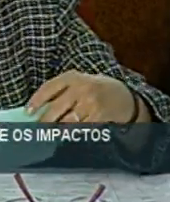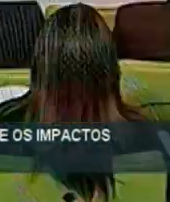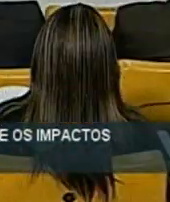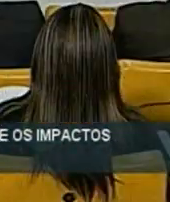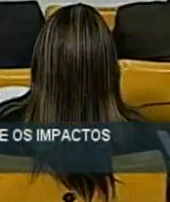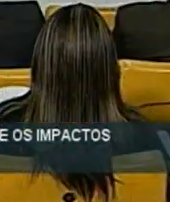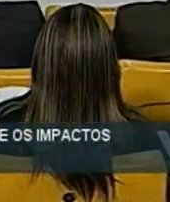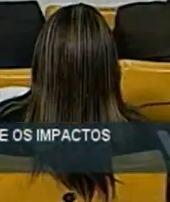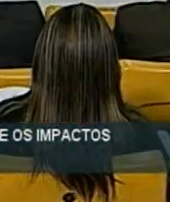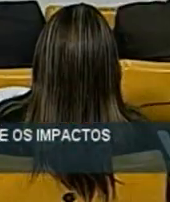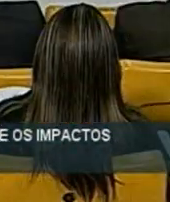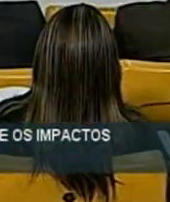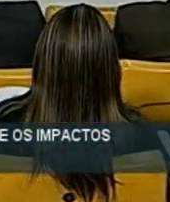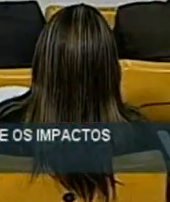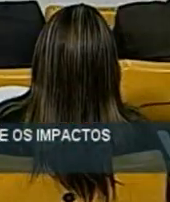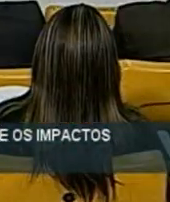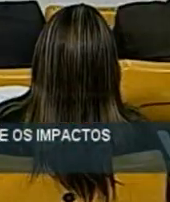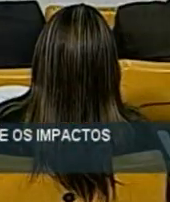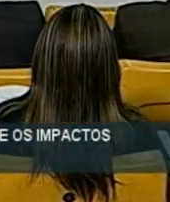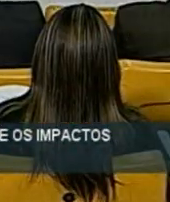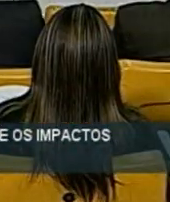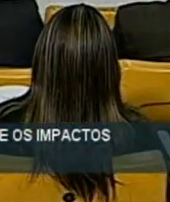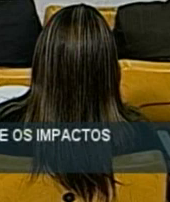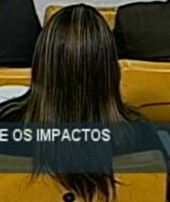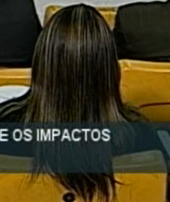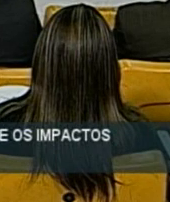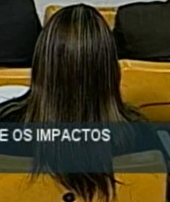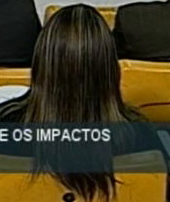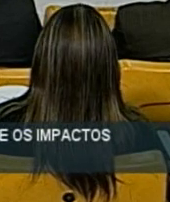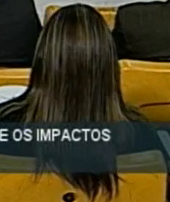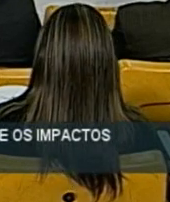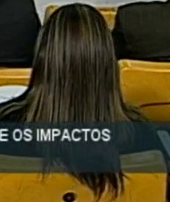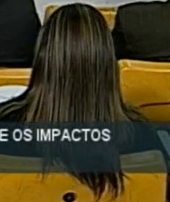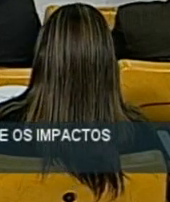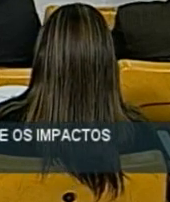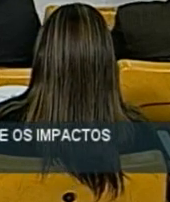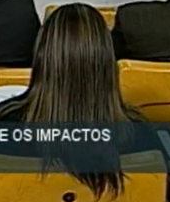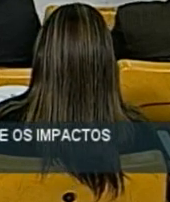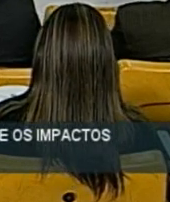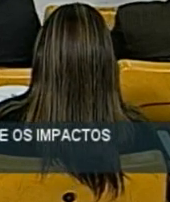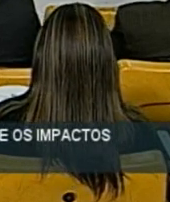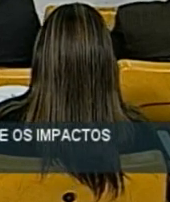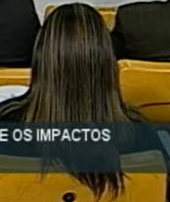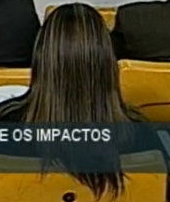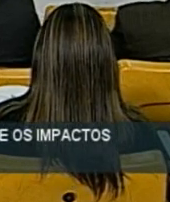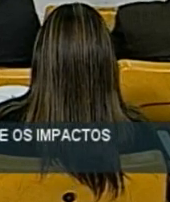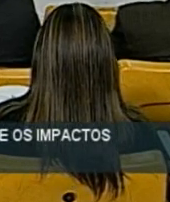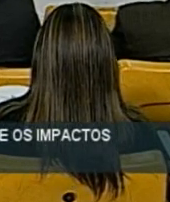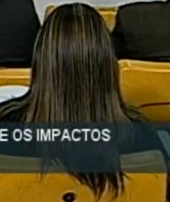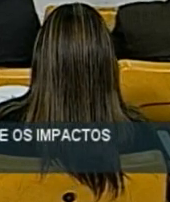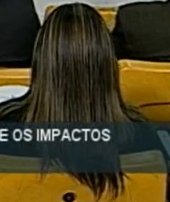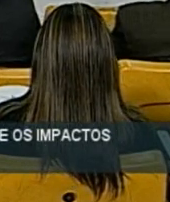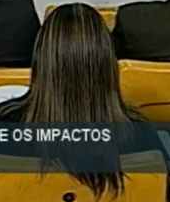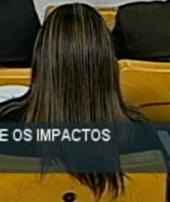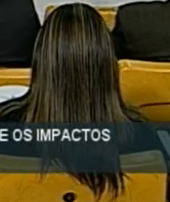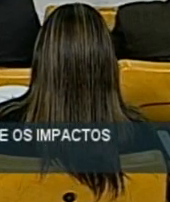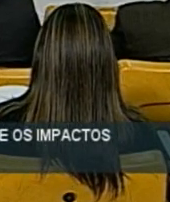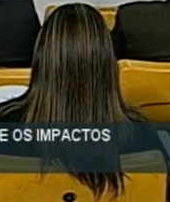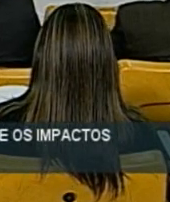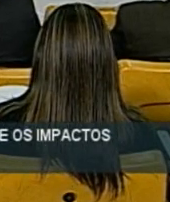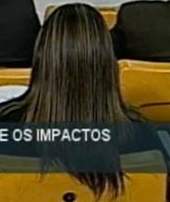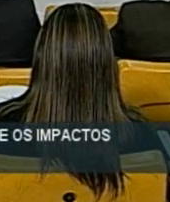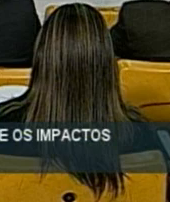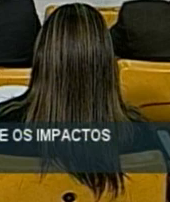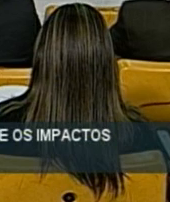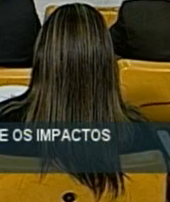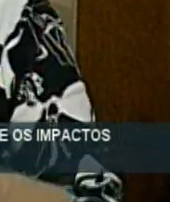pra ministra Teresa Campelo do ministério de Desenvolvimento Social e combate à fome com muita honra temos a